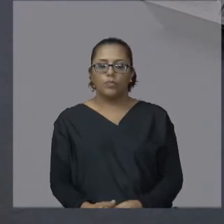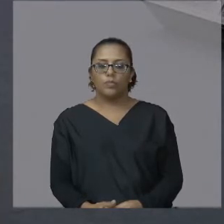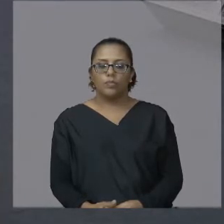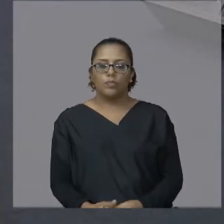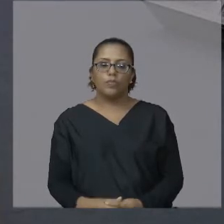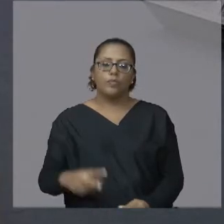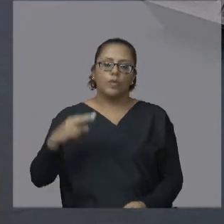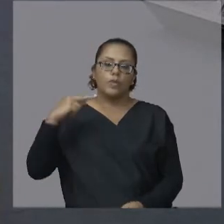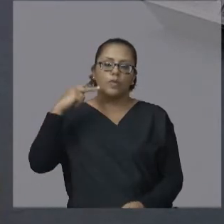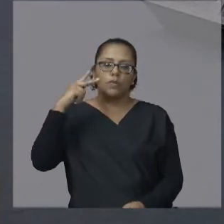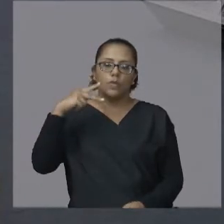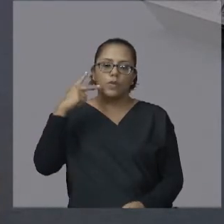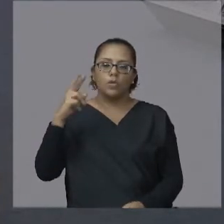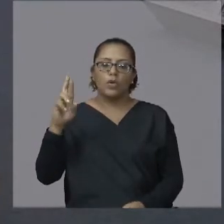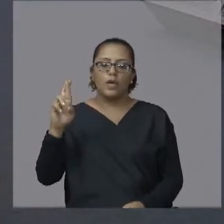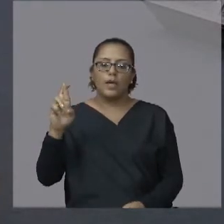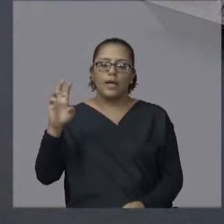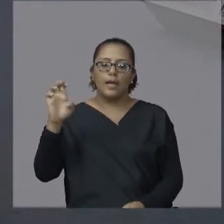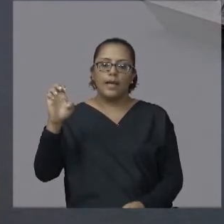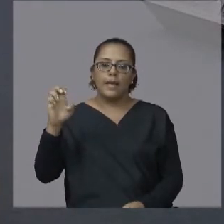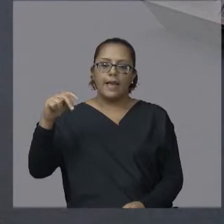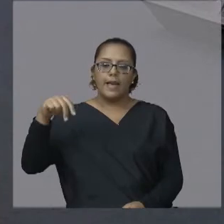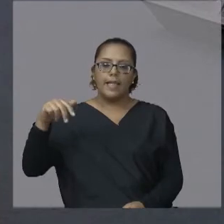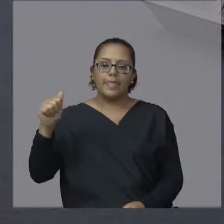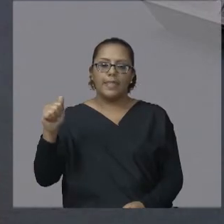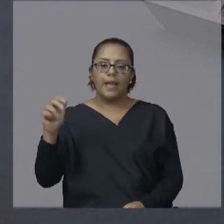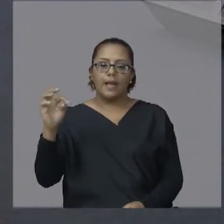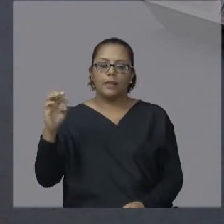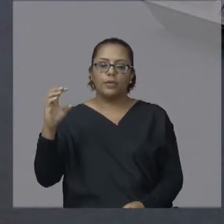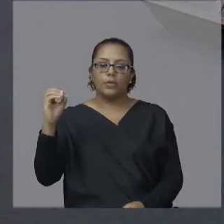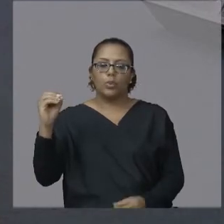Vereador Renato Santiago.